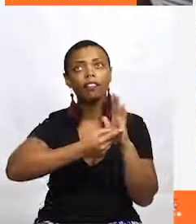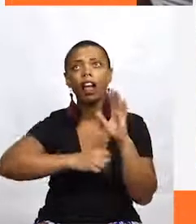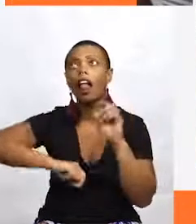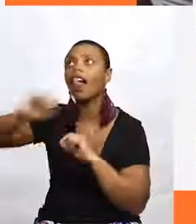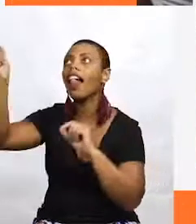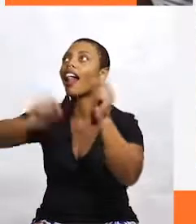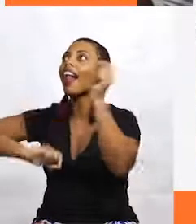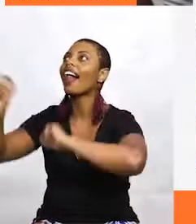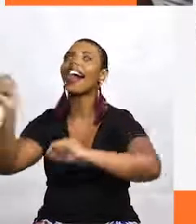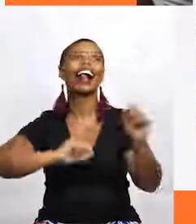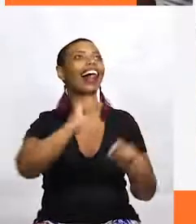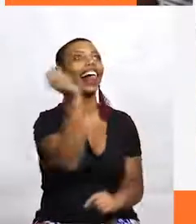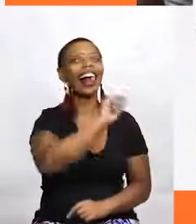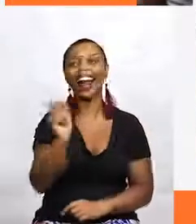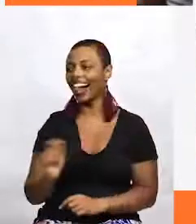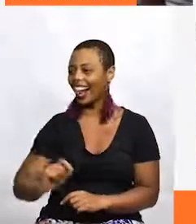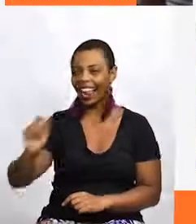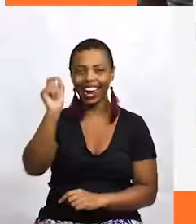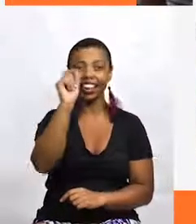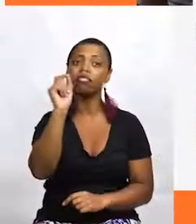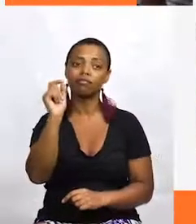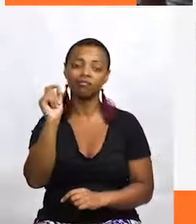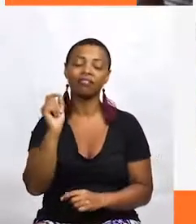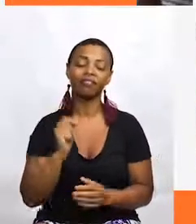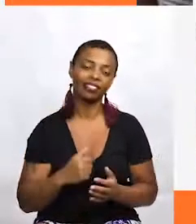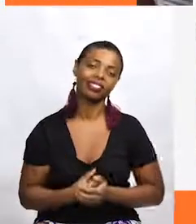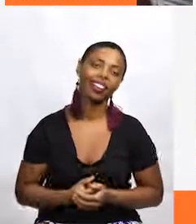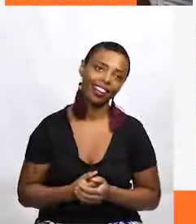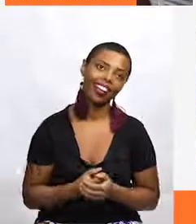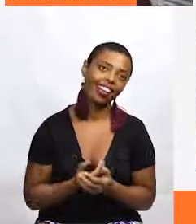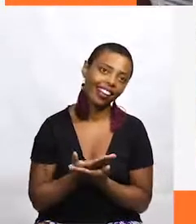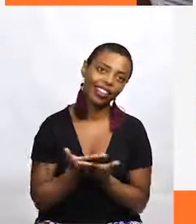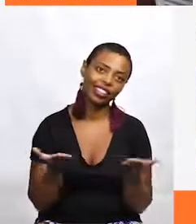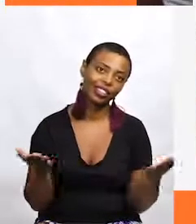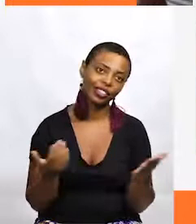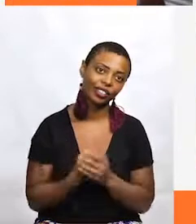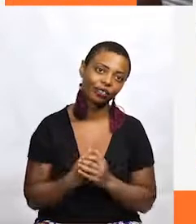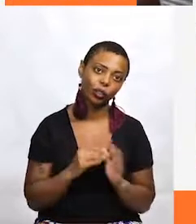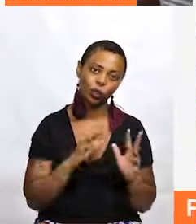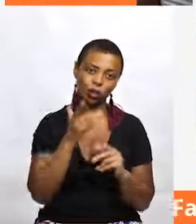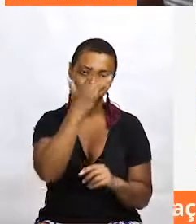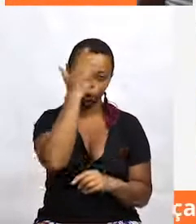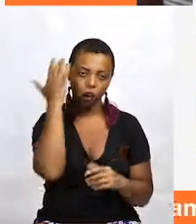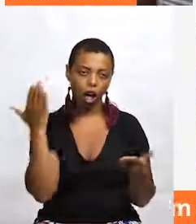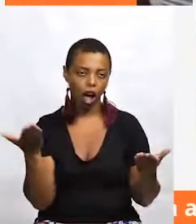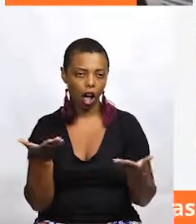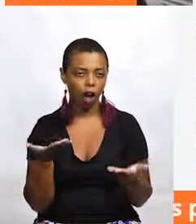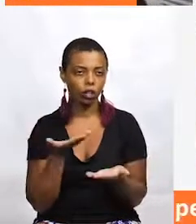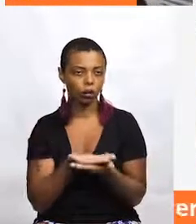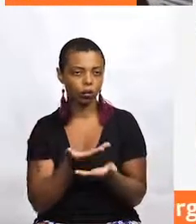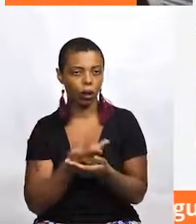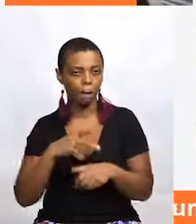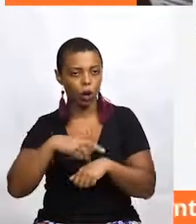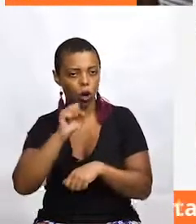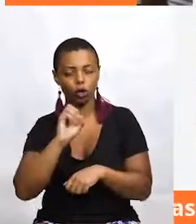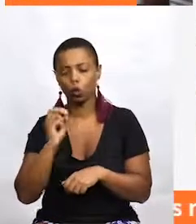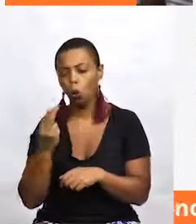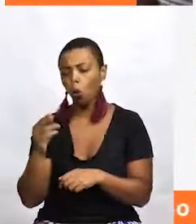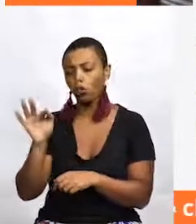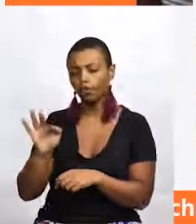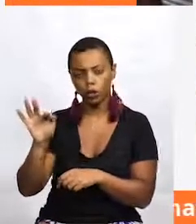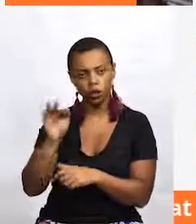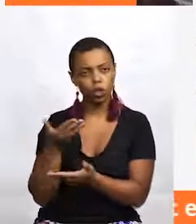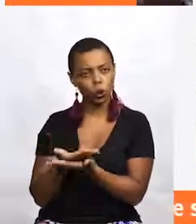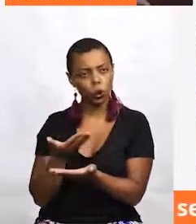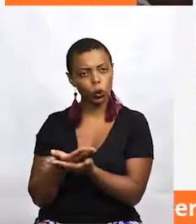É isso. Então, acho que para todo mundo que está nesse momento de pós-graduação ou de graduação, mas que